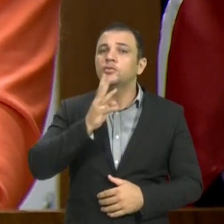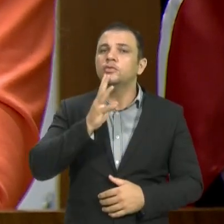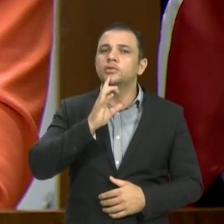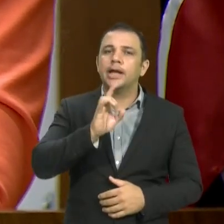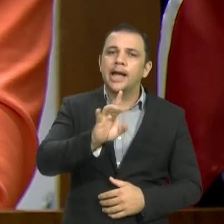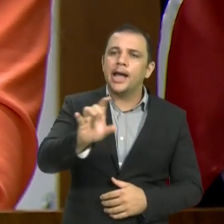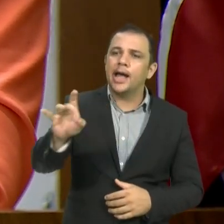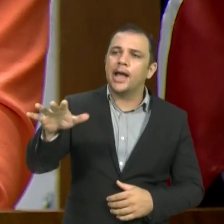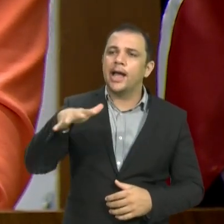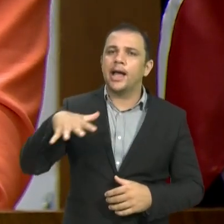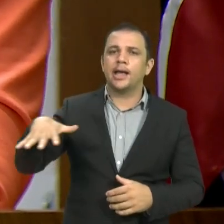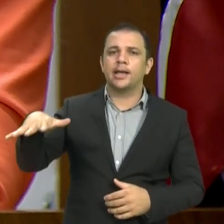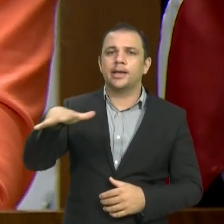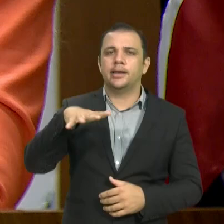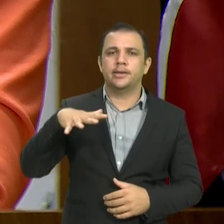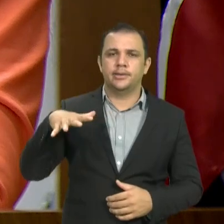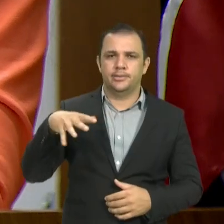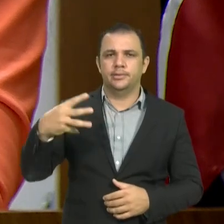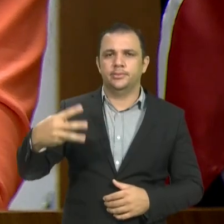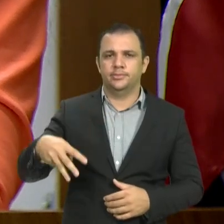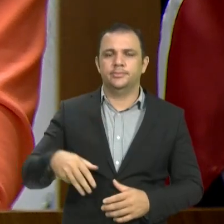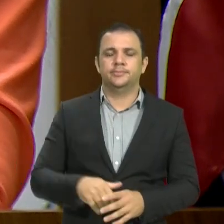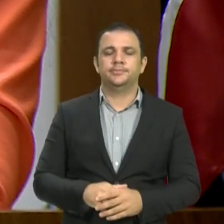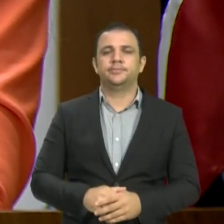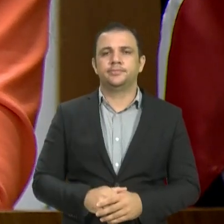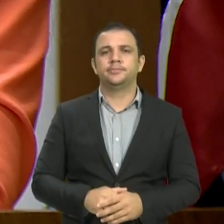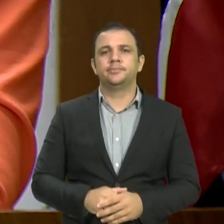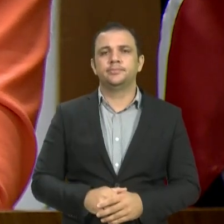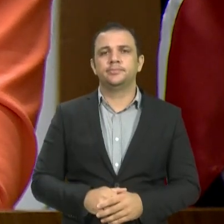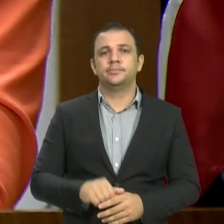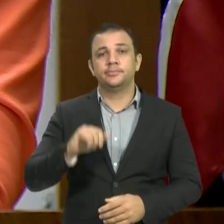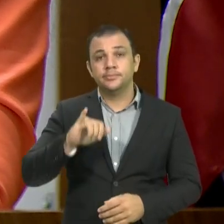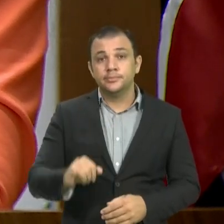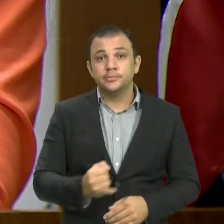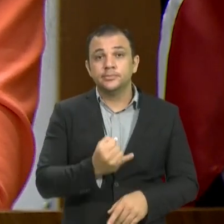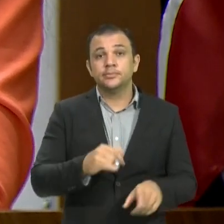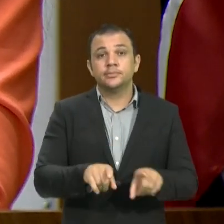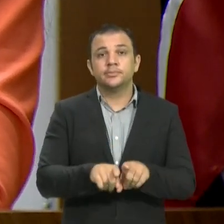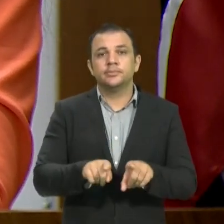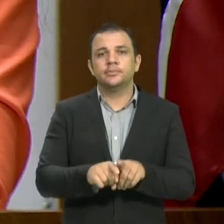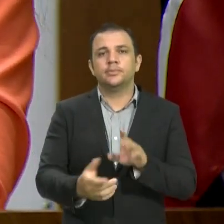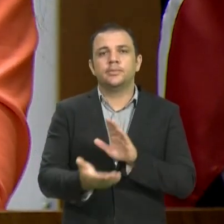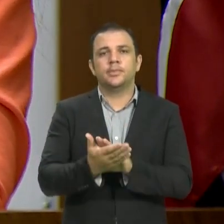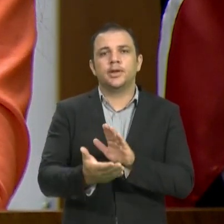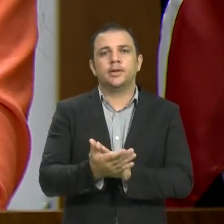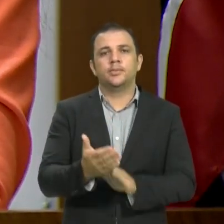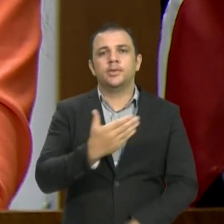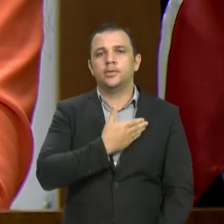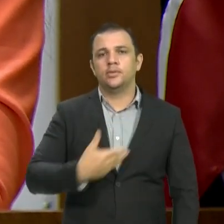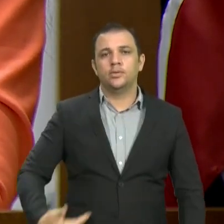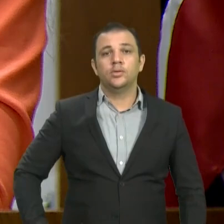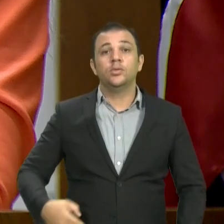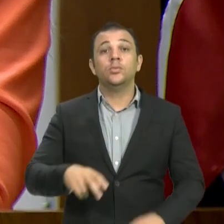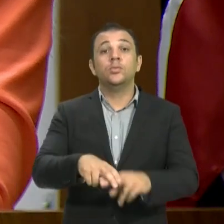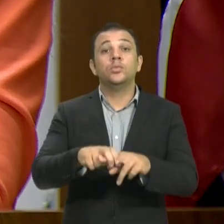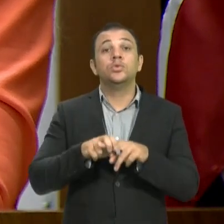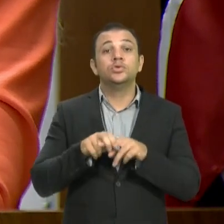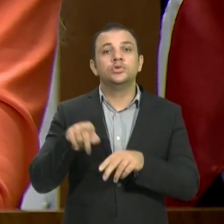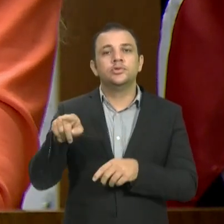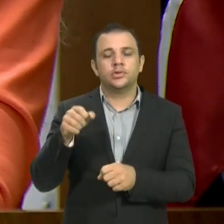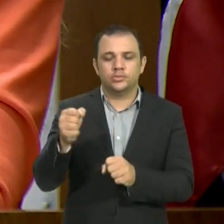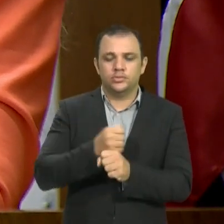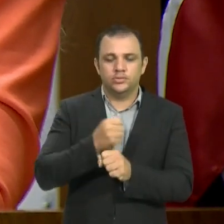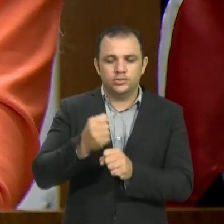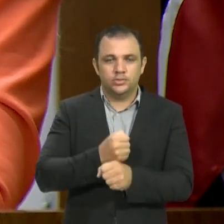aproveitar, falando nisso, e parabenizar o governador pela estrada que ele está fazendo, que